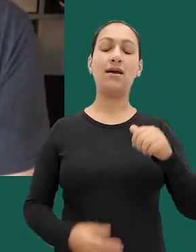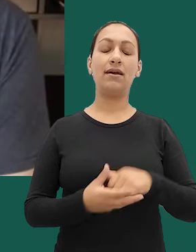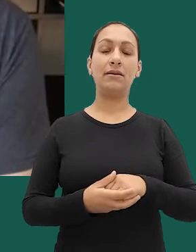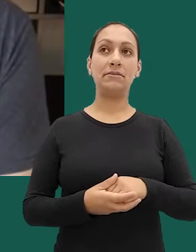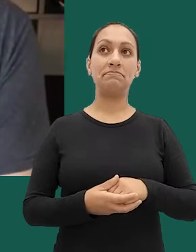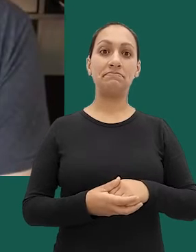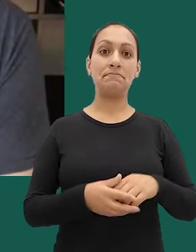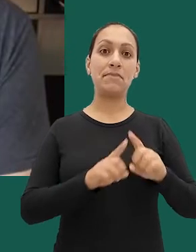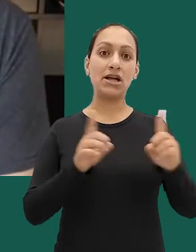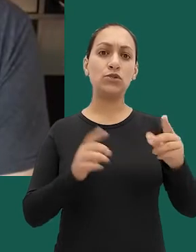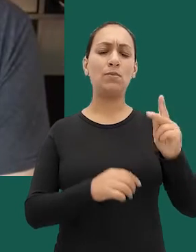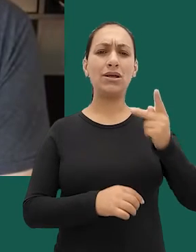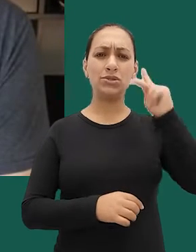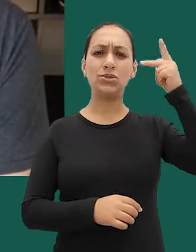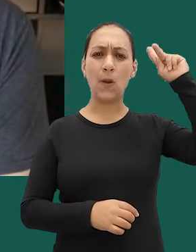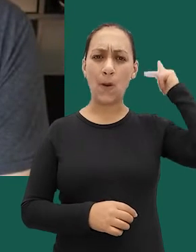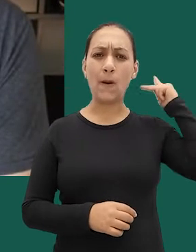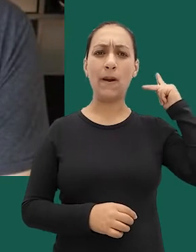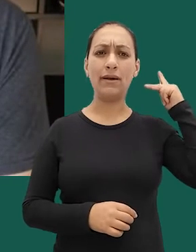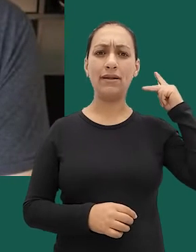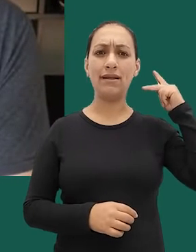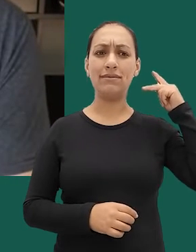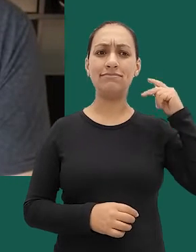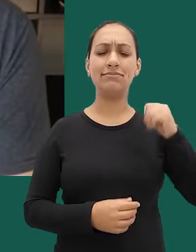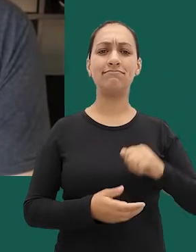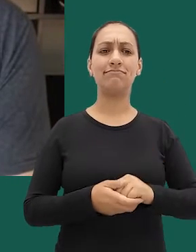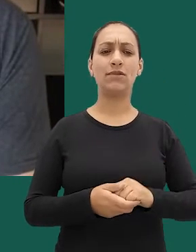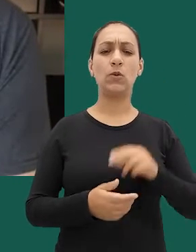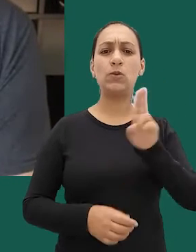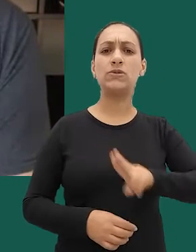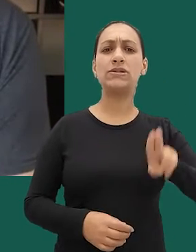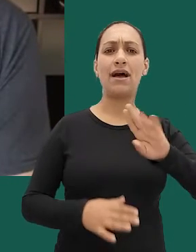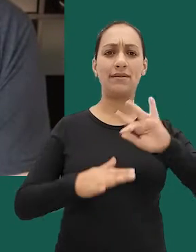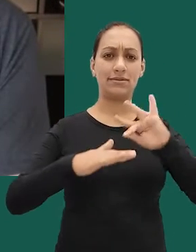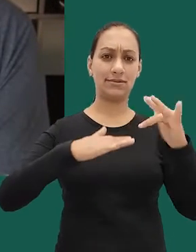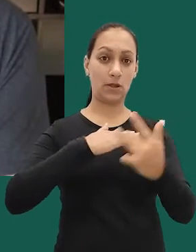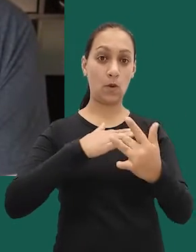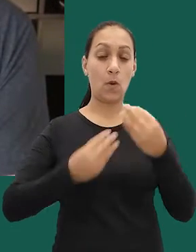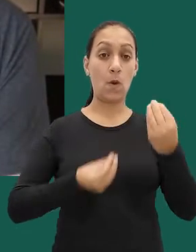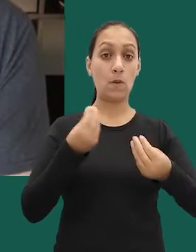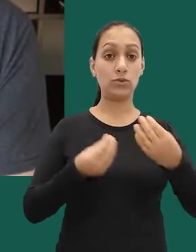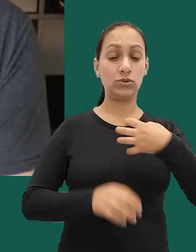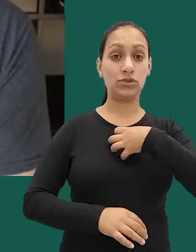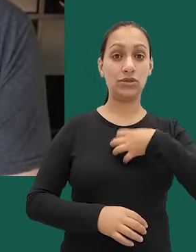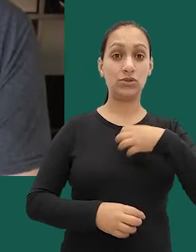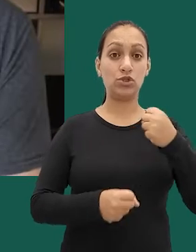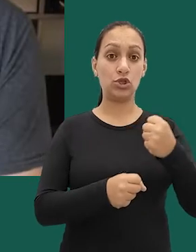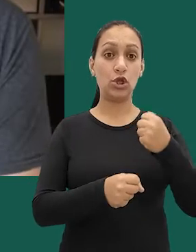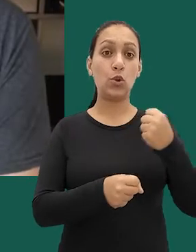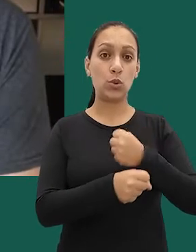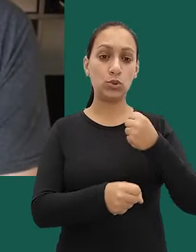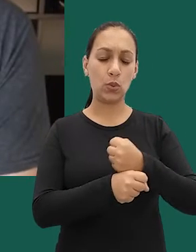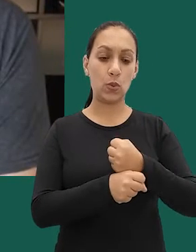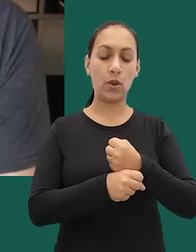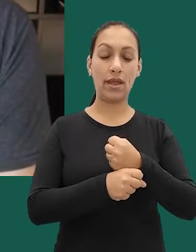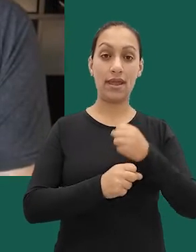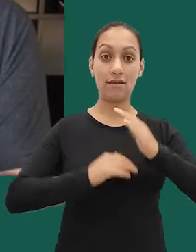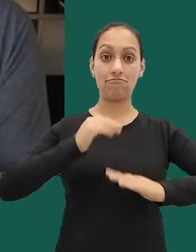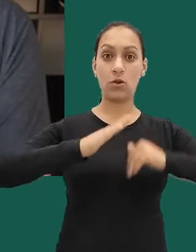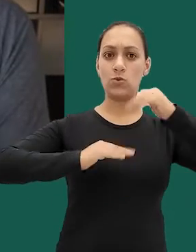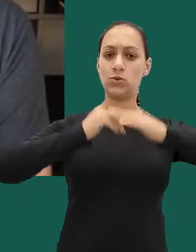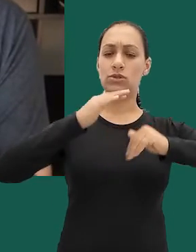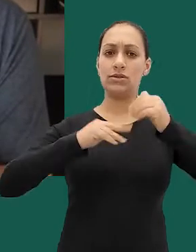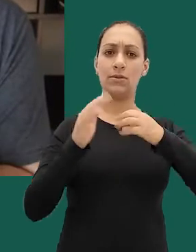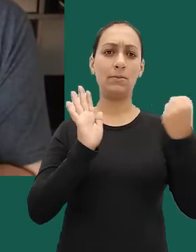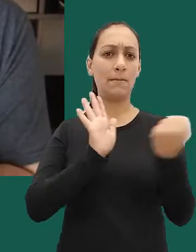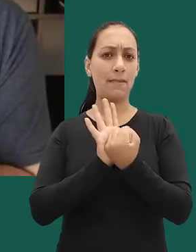histórico profissional consistente, mas também utilizar as redes sociais como uma forma de construir uma marca pessoal. E eu